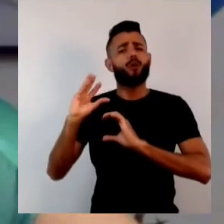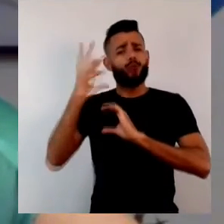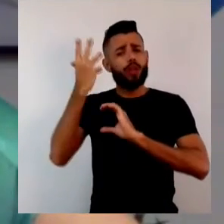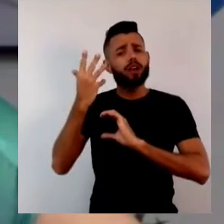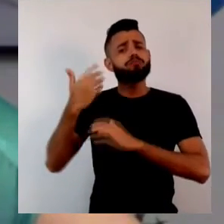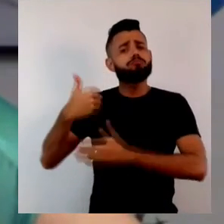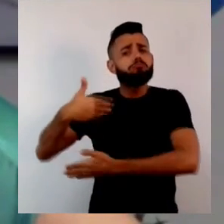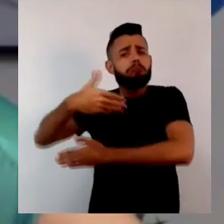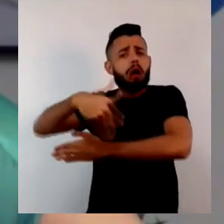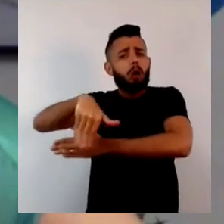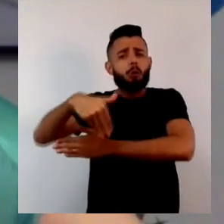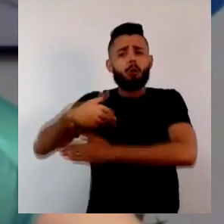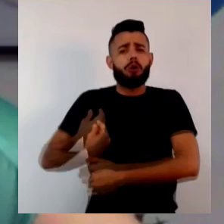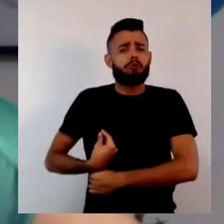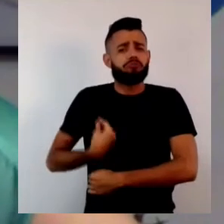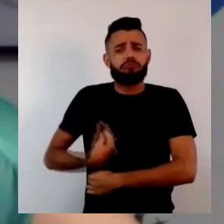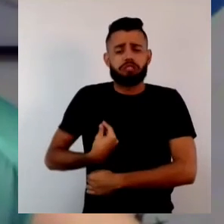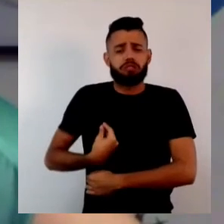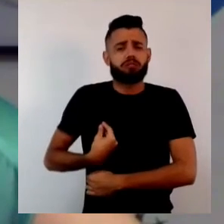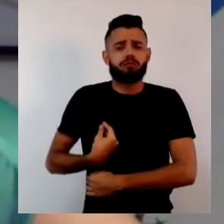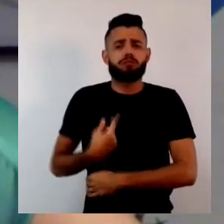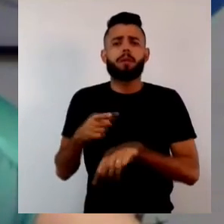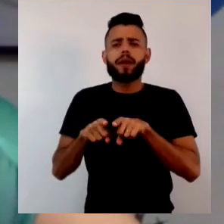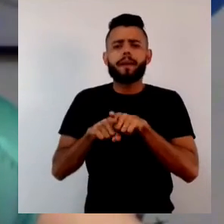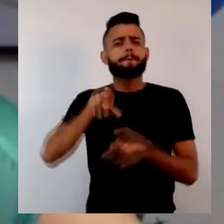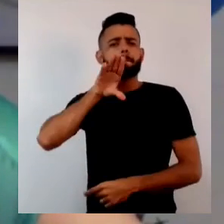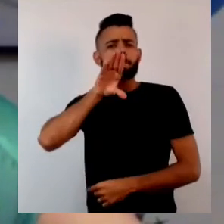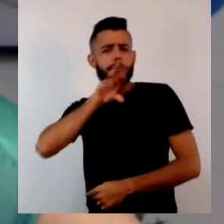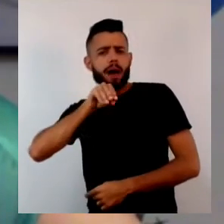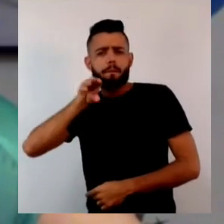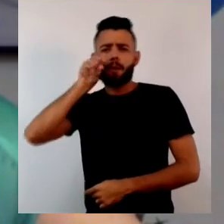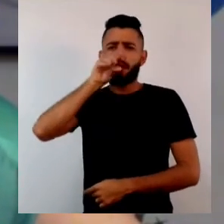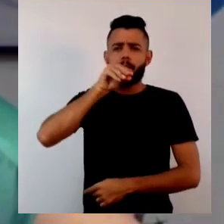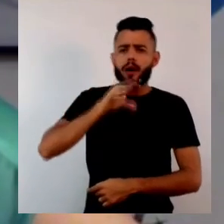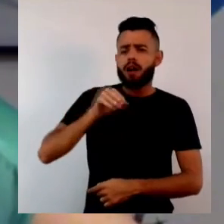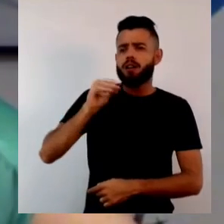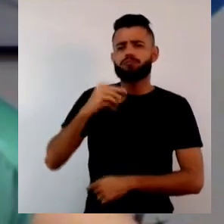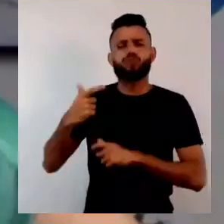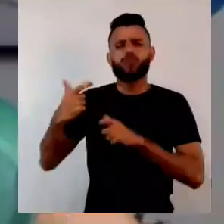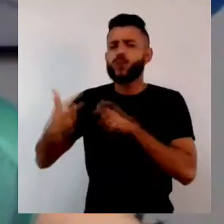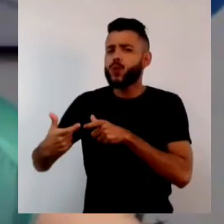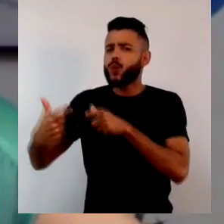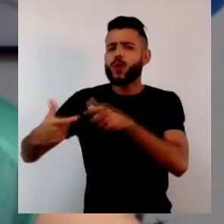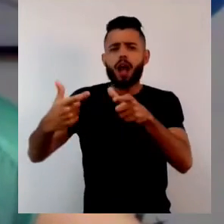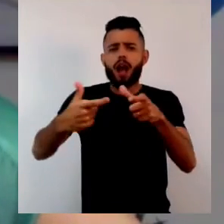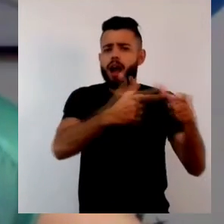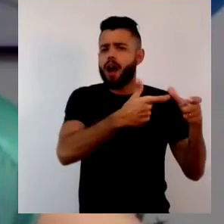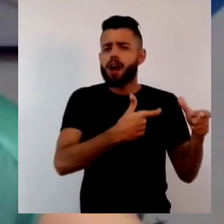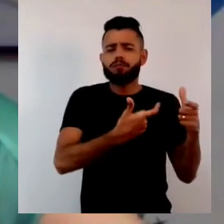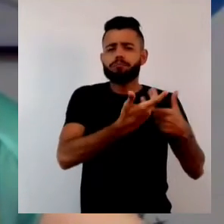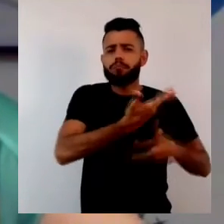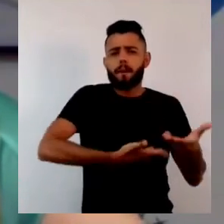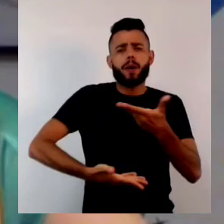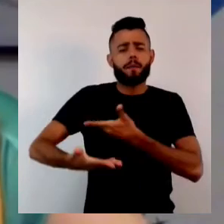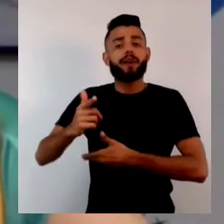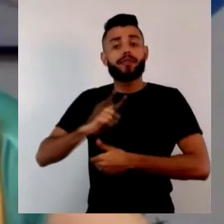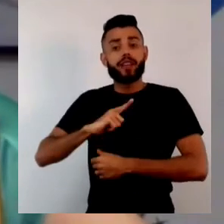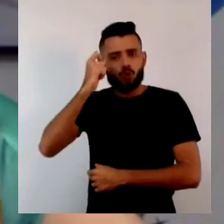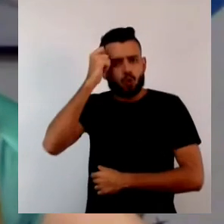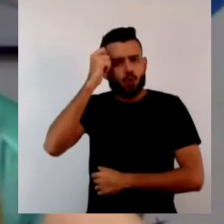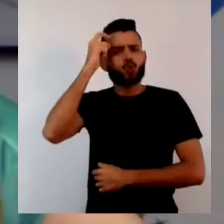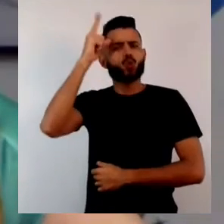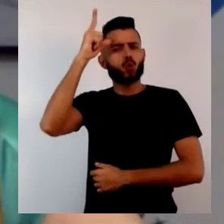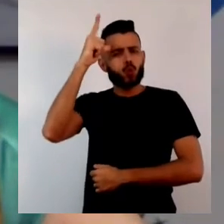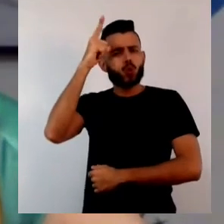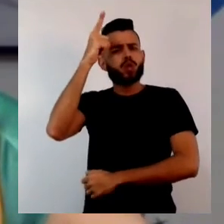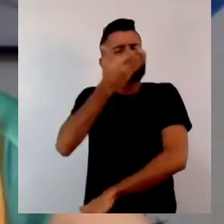de forma oral, em muitos lugares, existem muitas tradições e muita sabedoria que estão